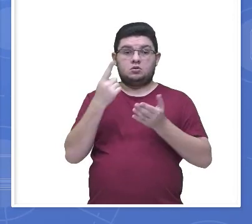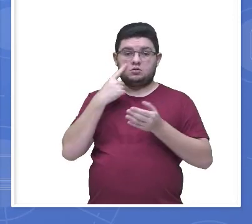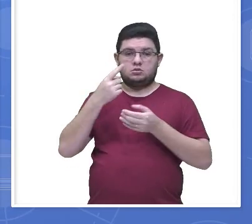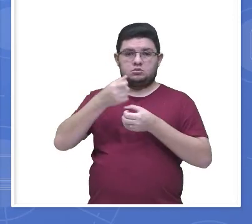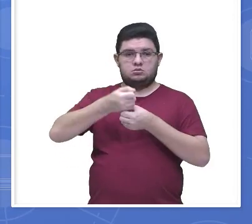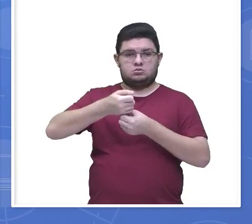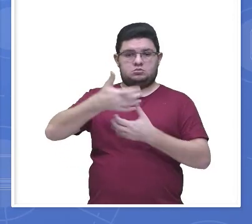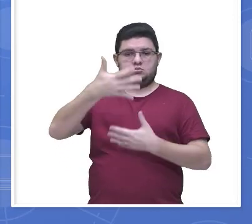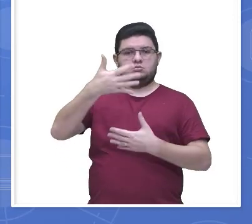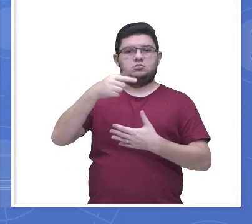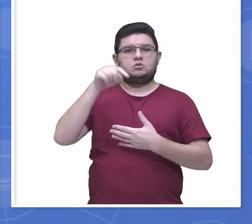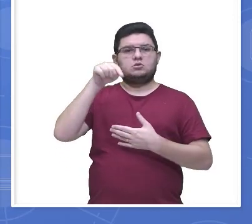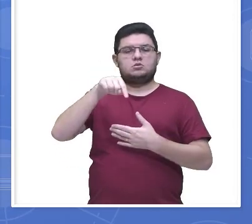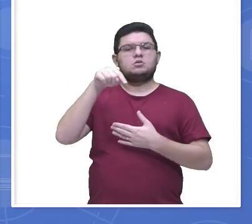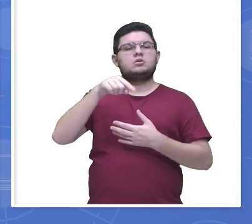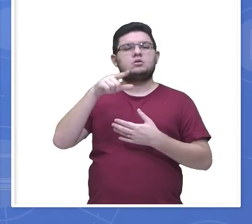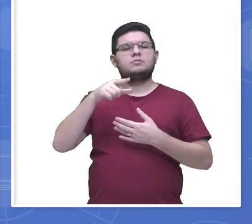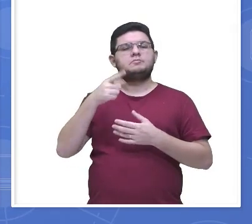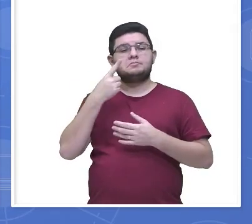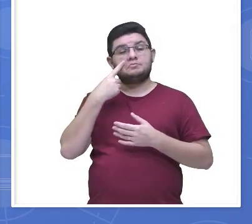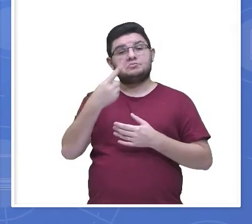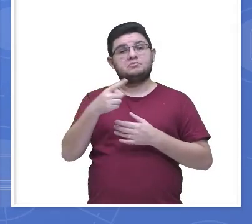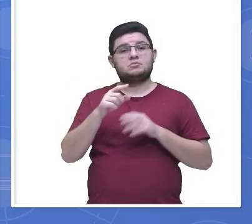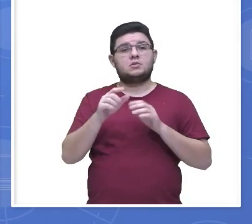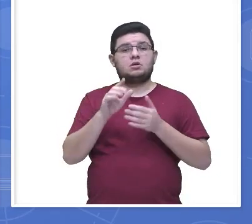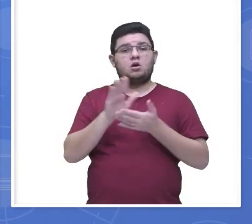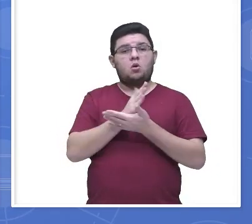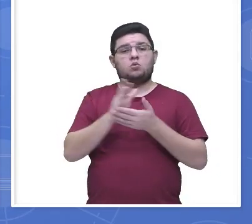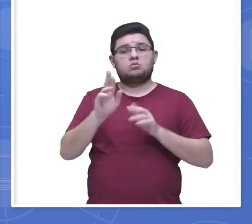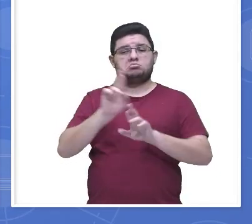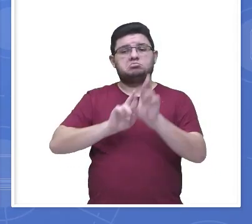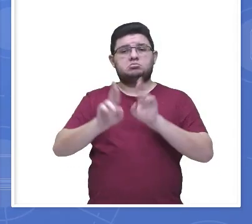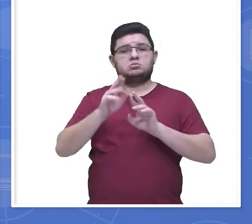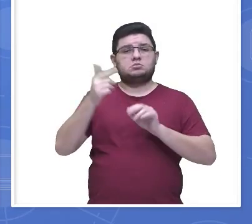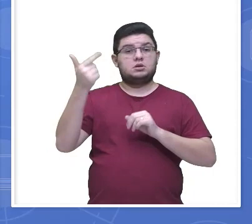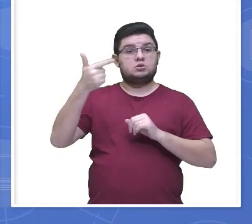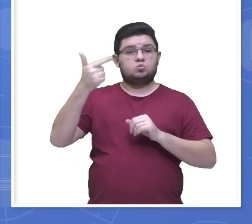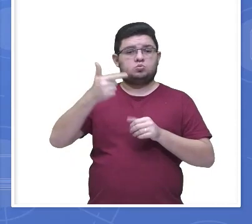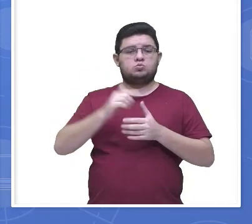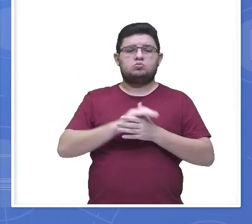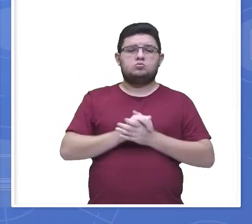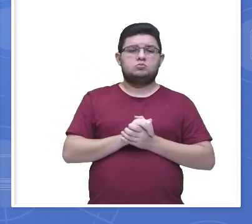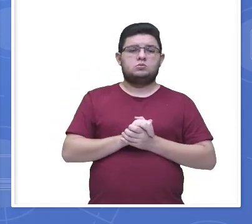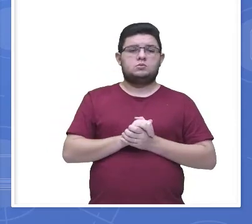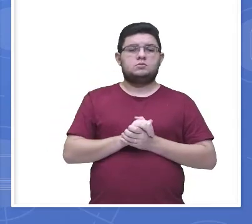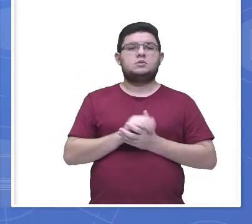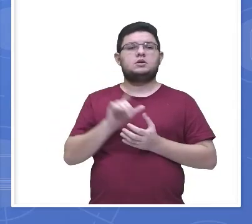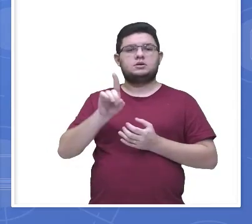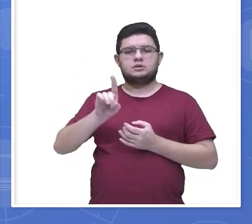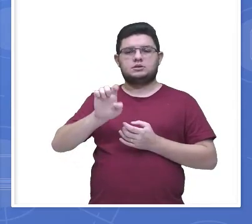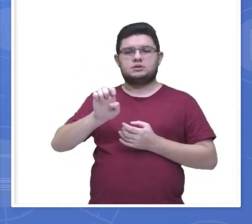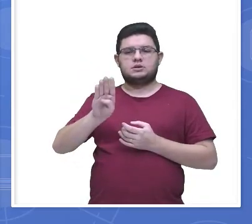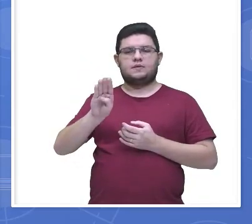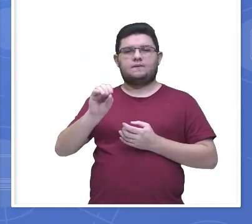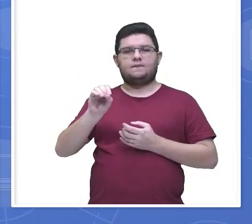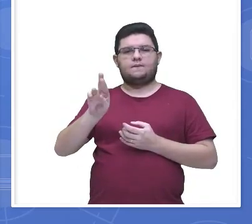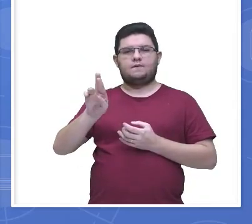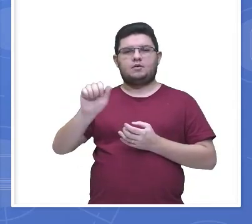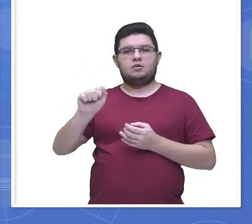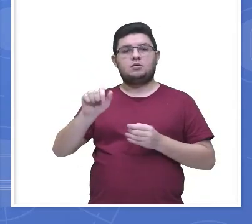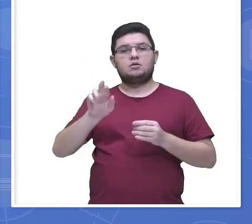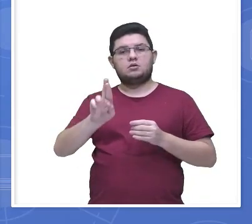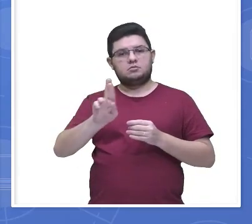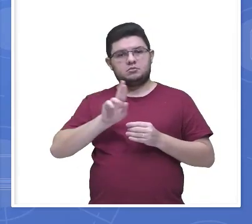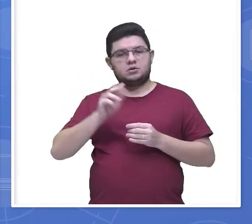chat, vamos ver se nós temos aí algumas respostas da segunda questão. Nós temos ali, ó, a Débora, né, Débora Santos, que respondeu a